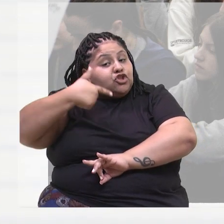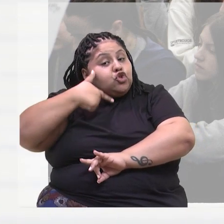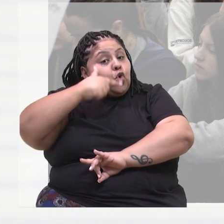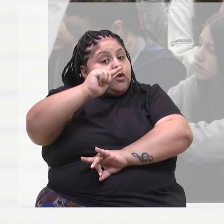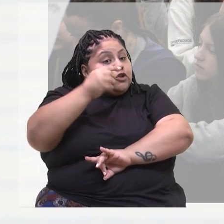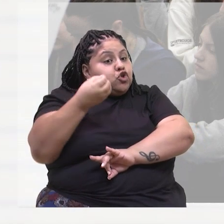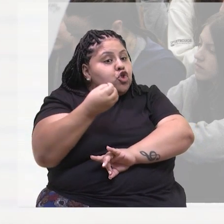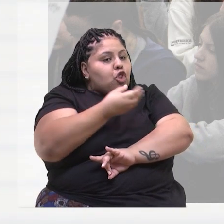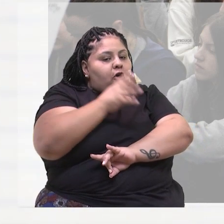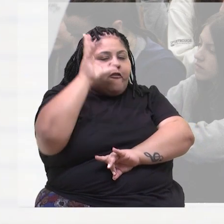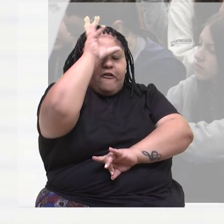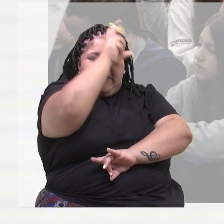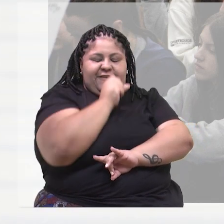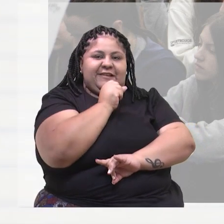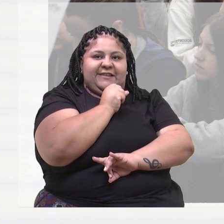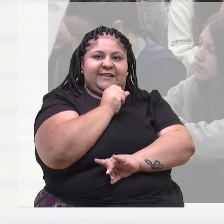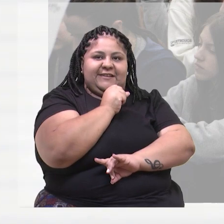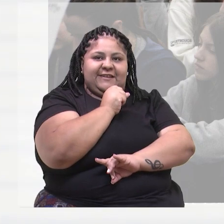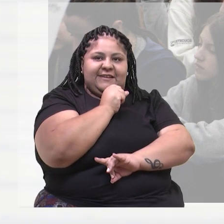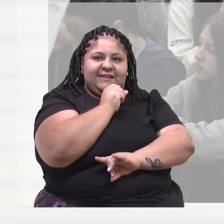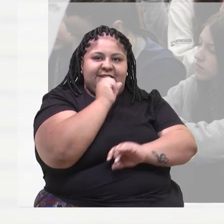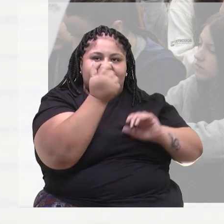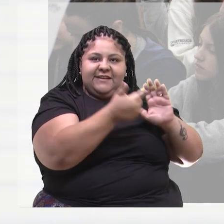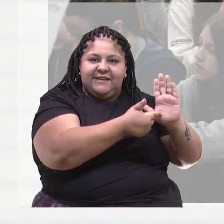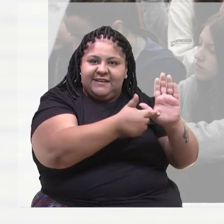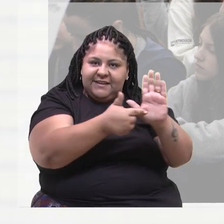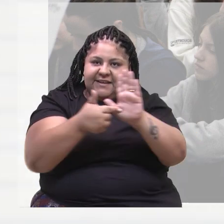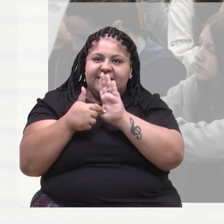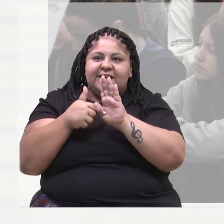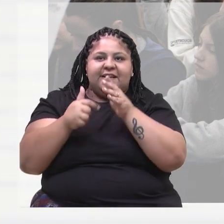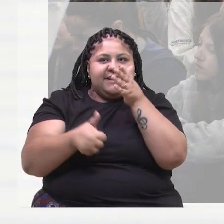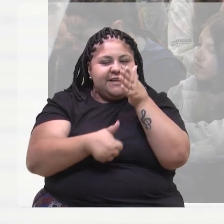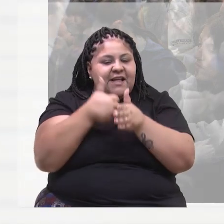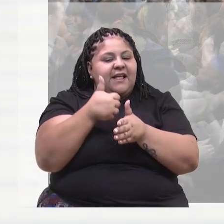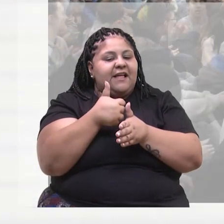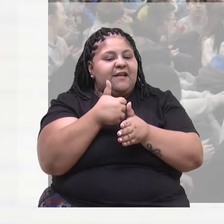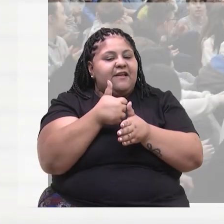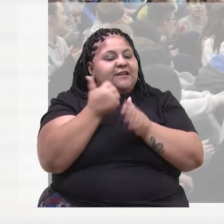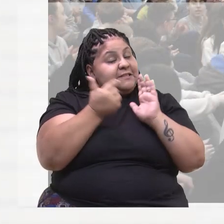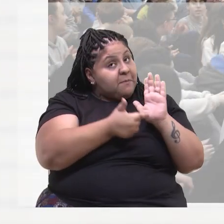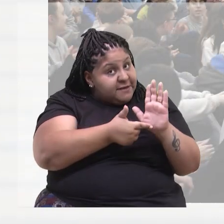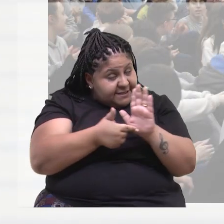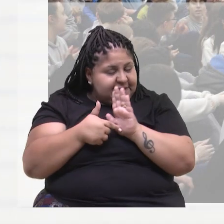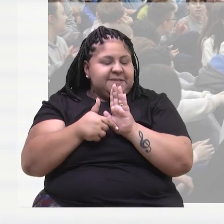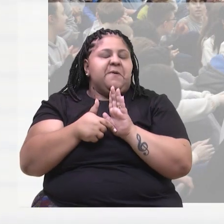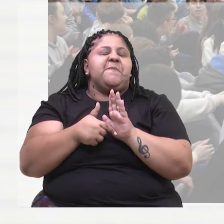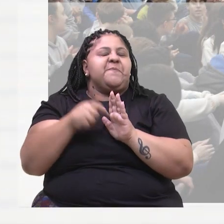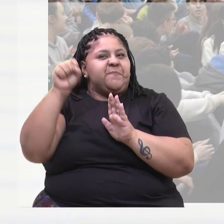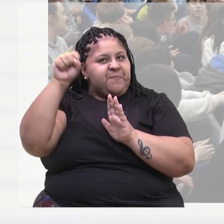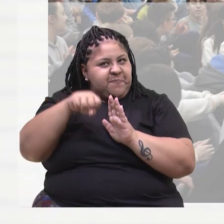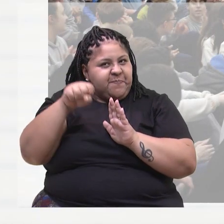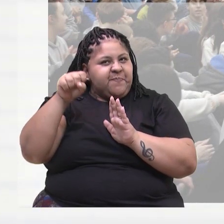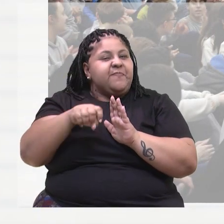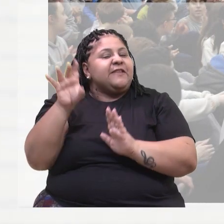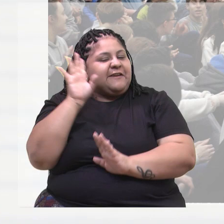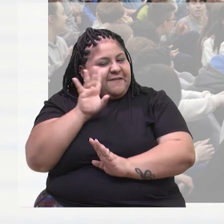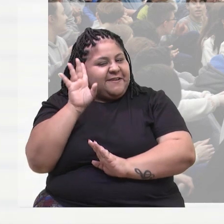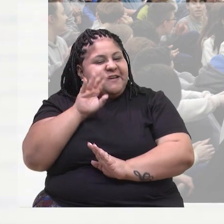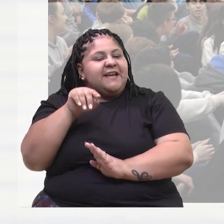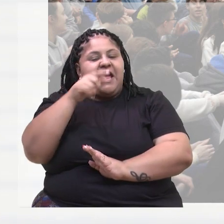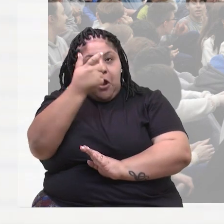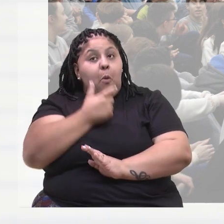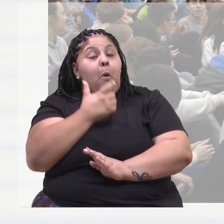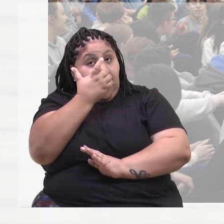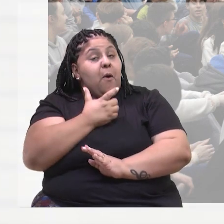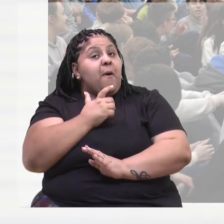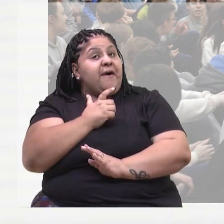aprender novas coisas, a gente conseguiu apresentar, né? De novo, a gente melhorou nossa apresentação e foi muito bacana.